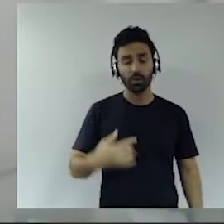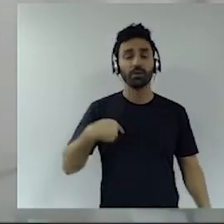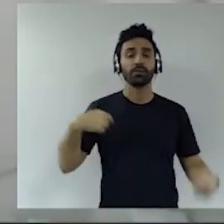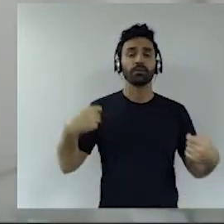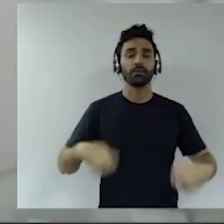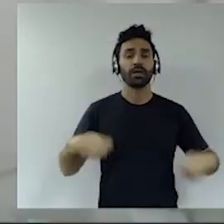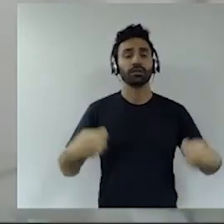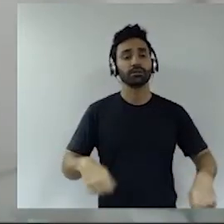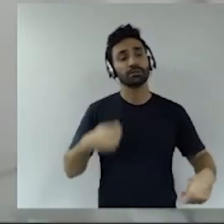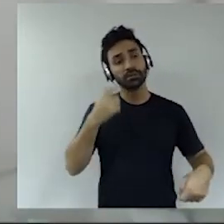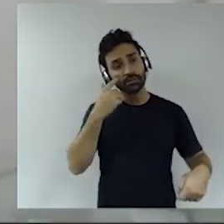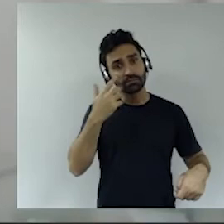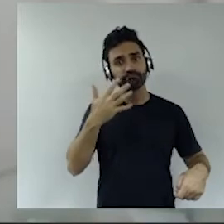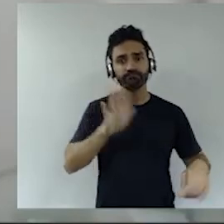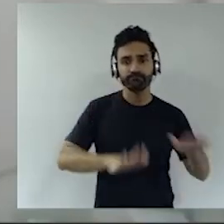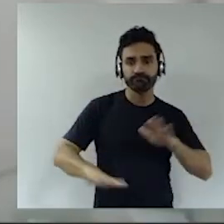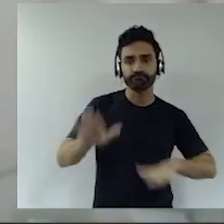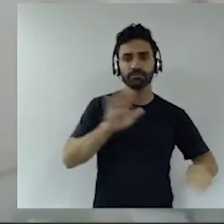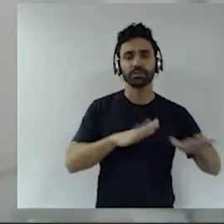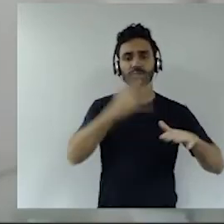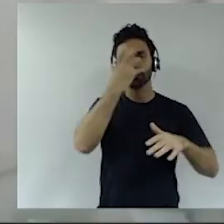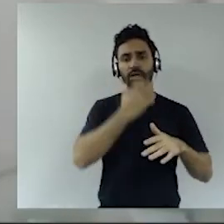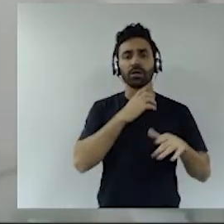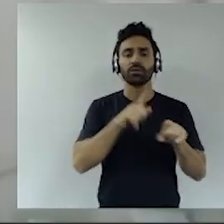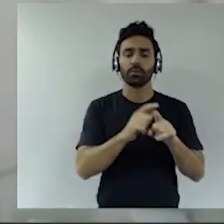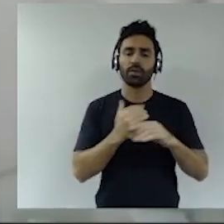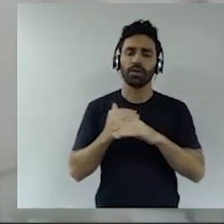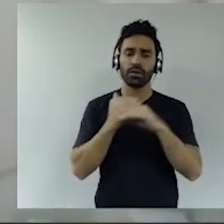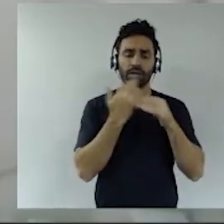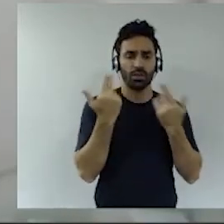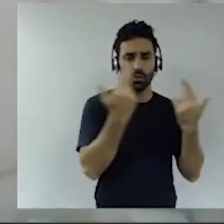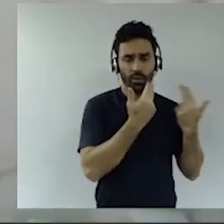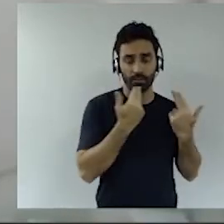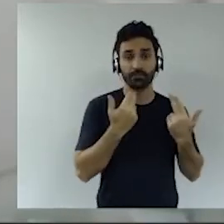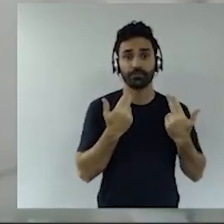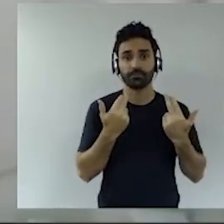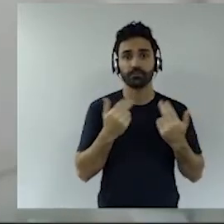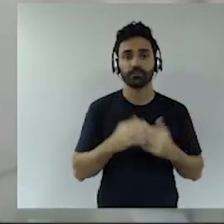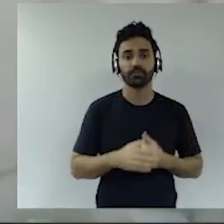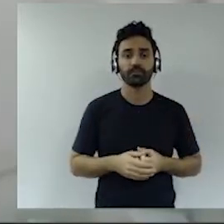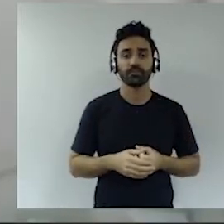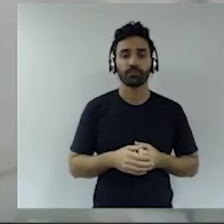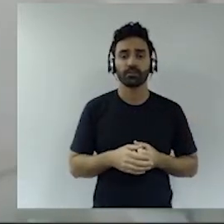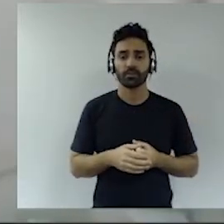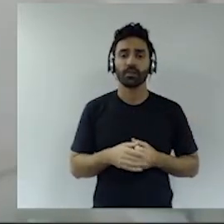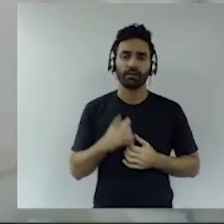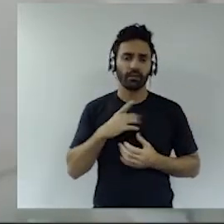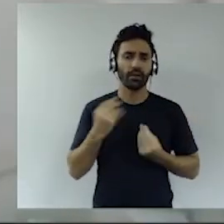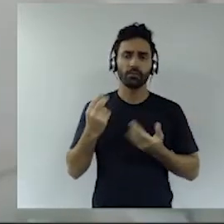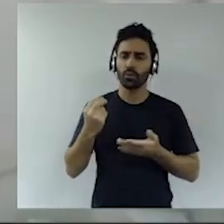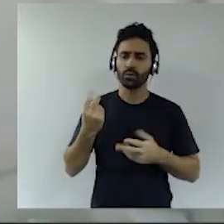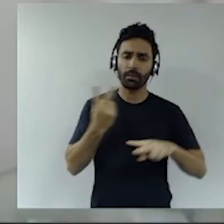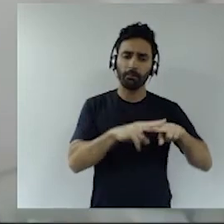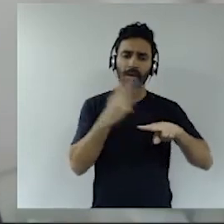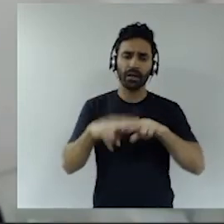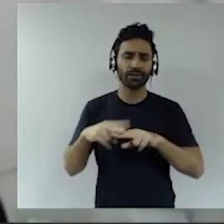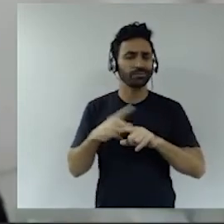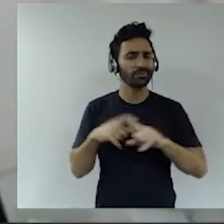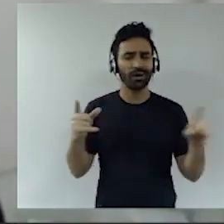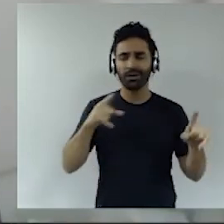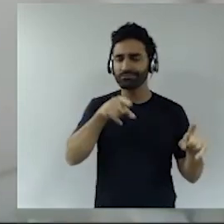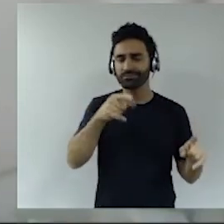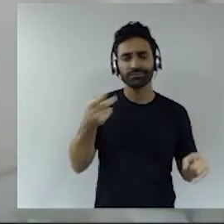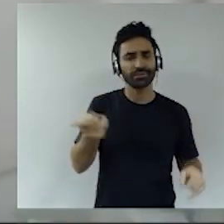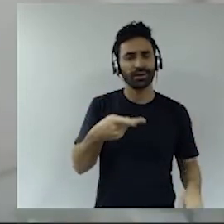moderado, sério e igualitário. Pune-se muito e pune-se mal. Não é à